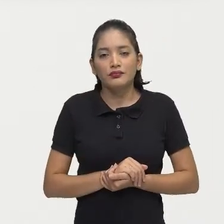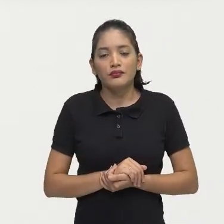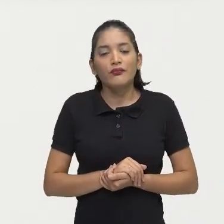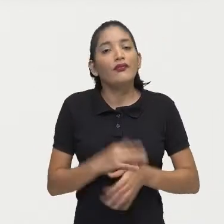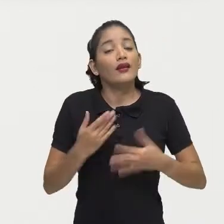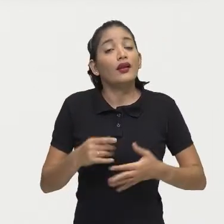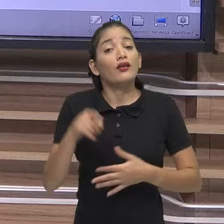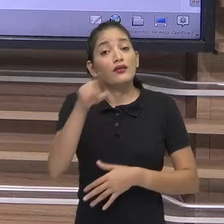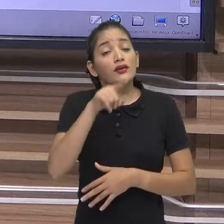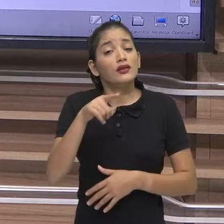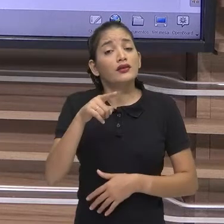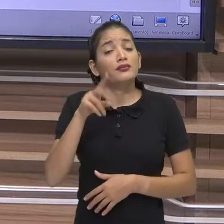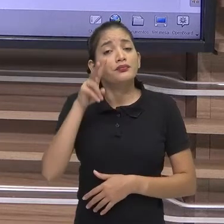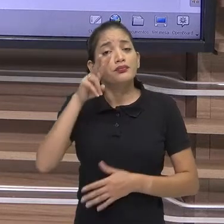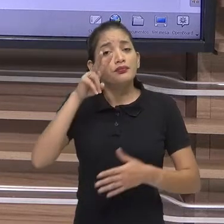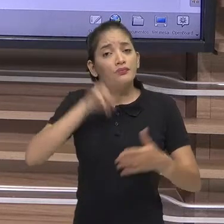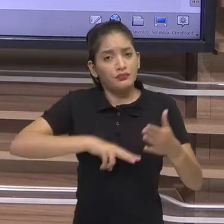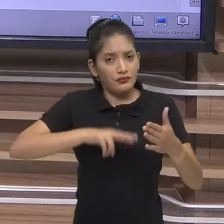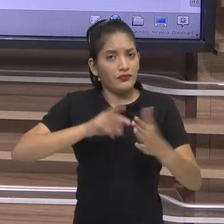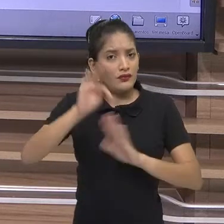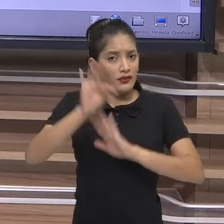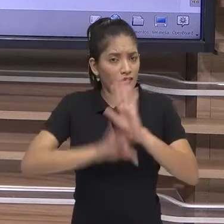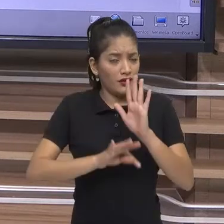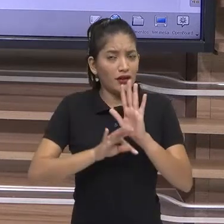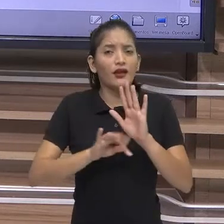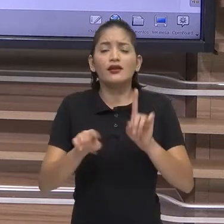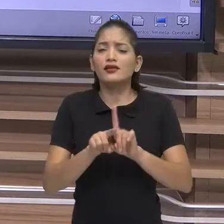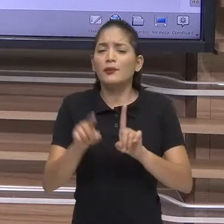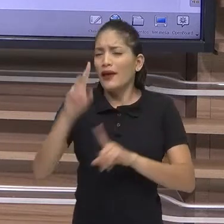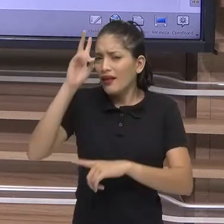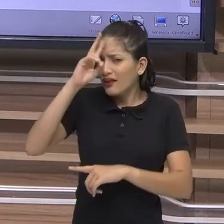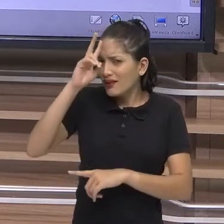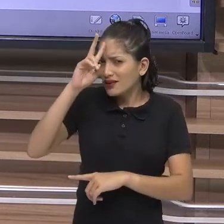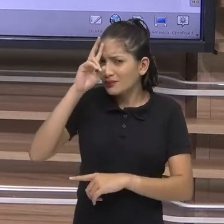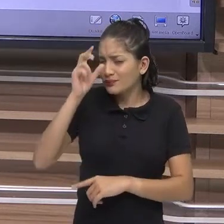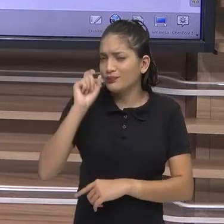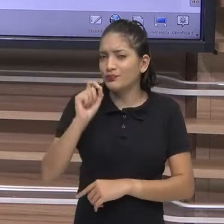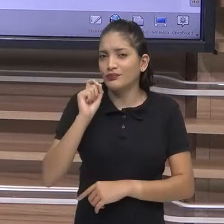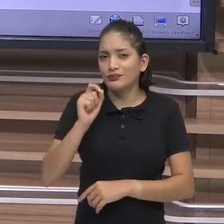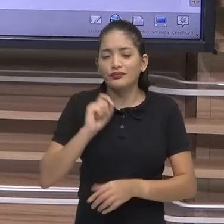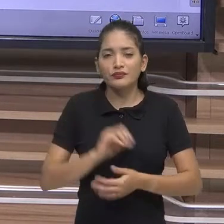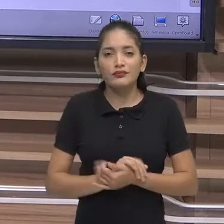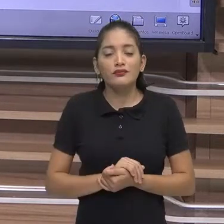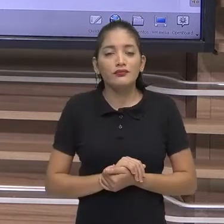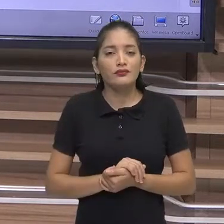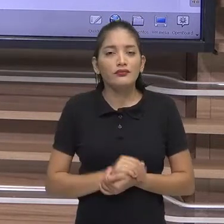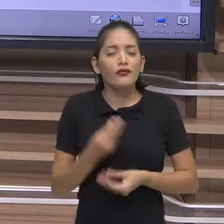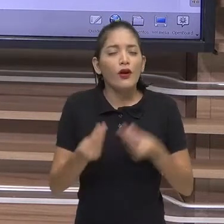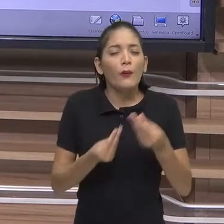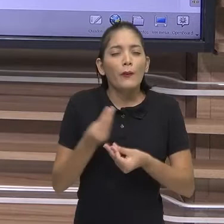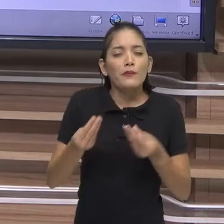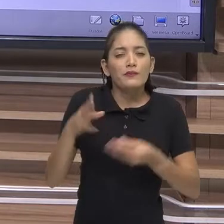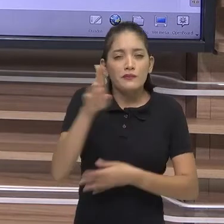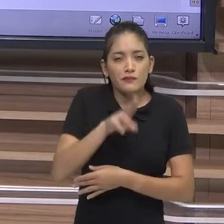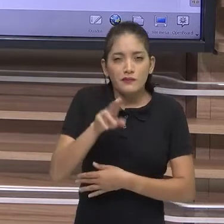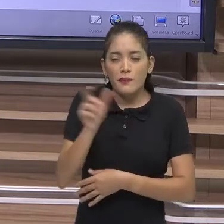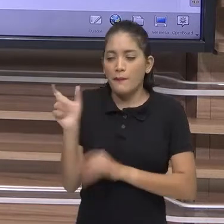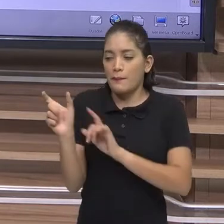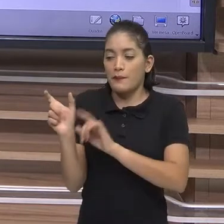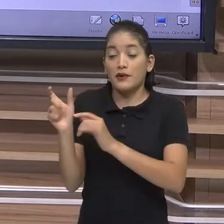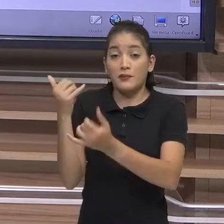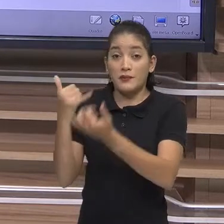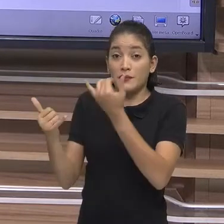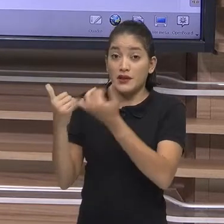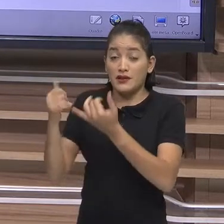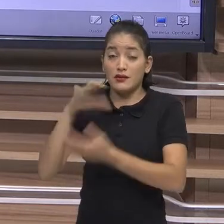viram um pouco sobre o texto e eu relembrei aqui para vocês o uso mesmo das palavras cognatas, que é um